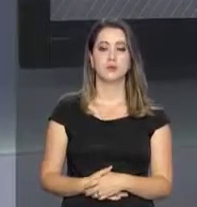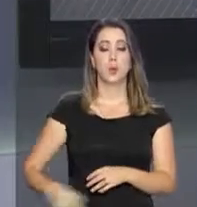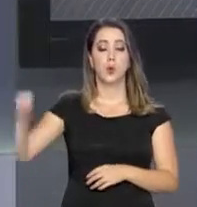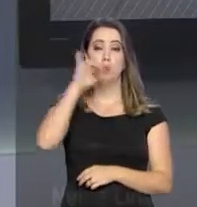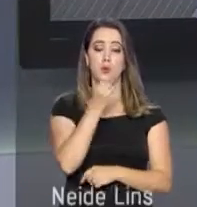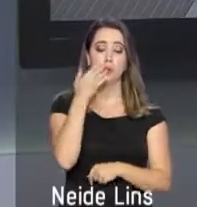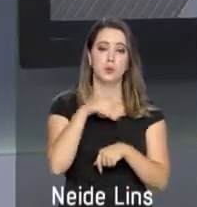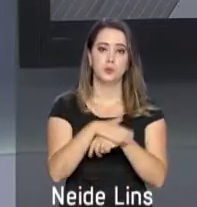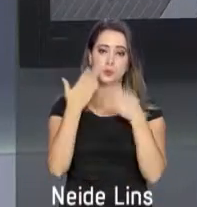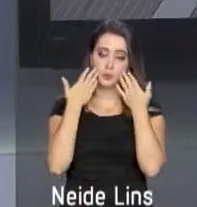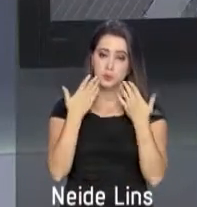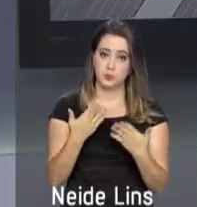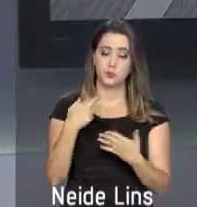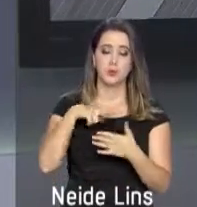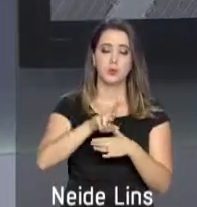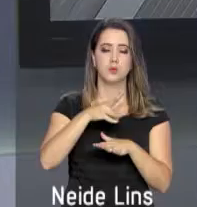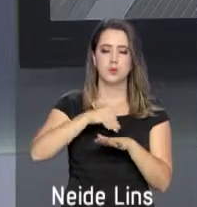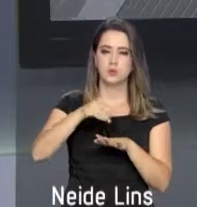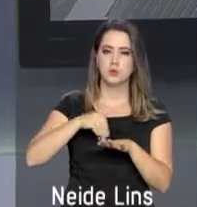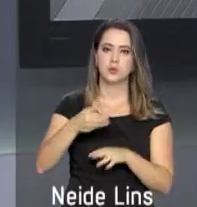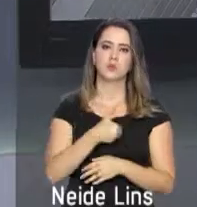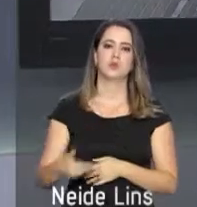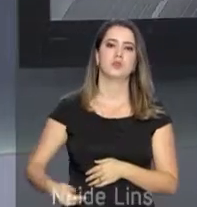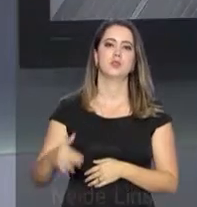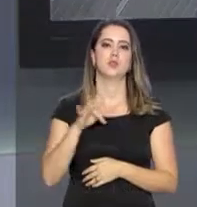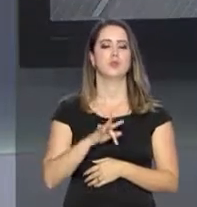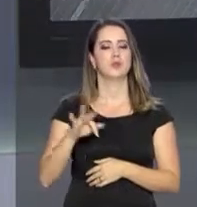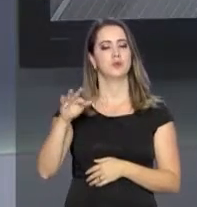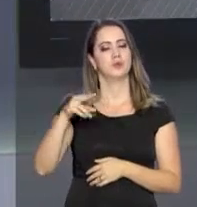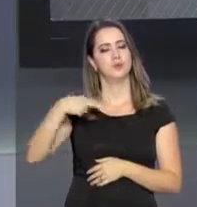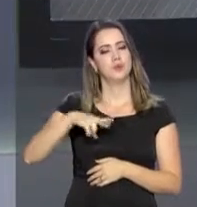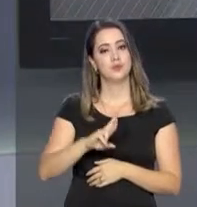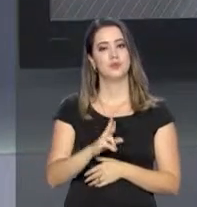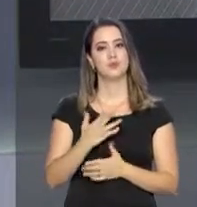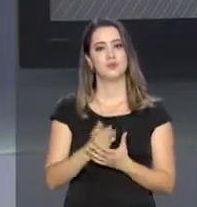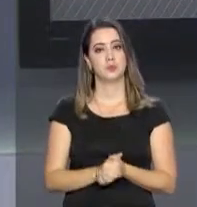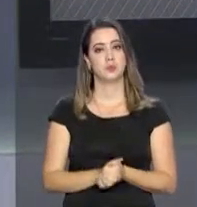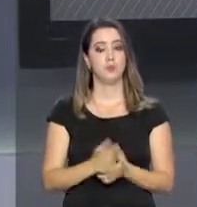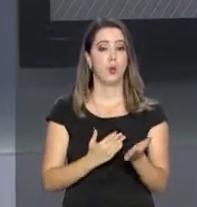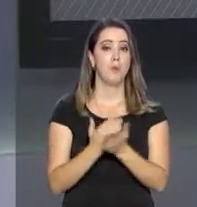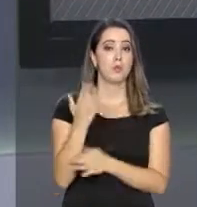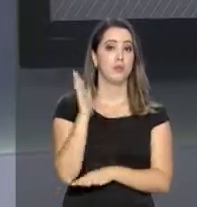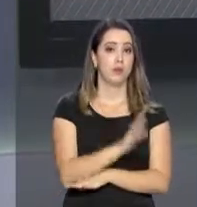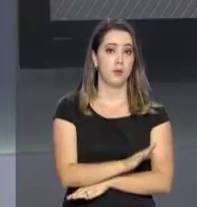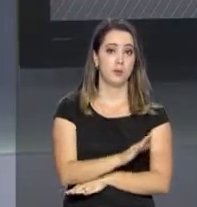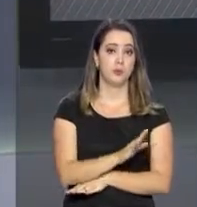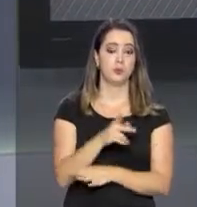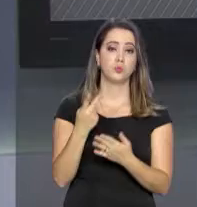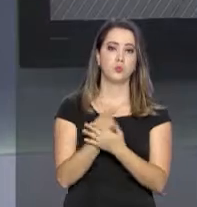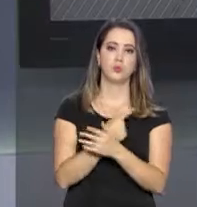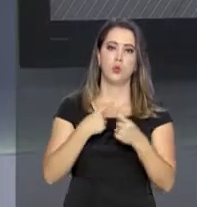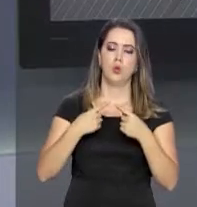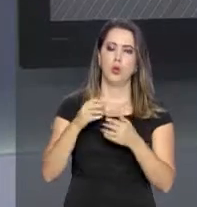Olá, boa noite. Acompanhe agora as notícias do governo federal aqui no Repórter NBR. Desde o início da tarde, está sendo realizado